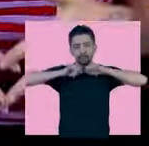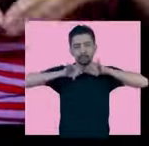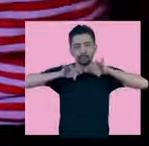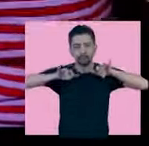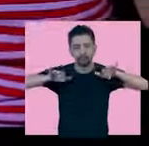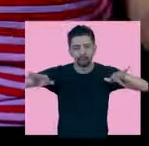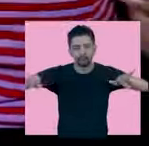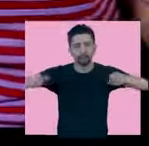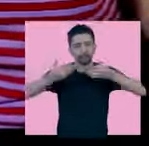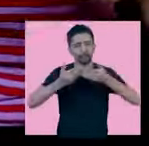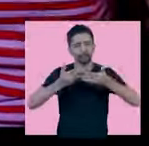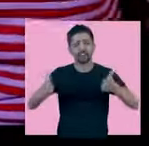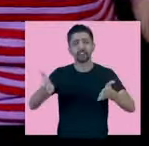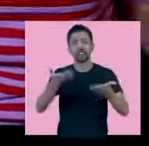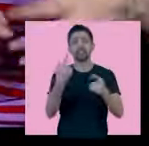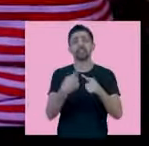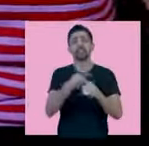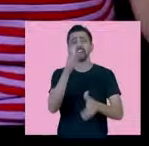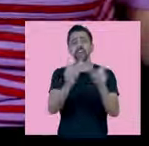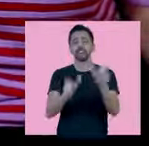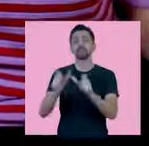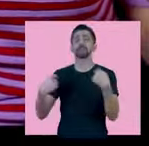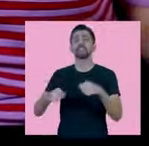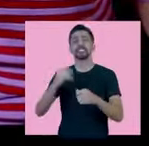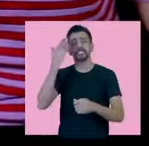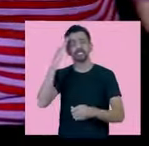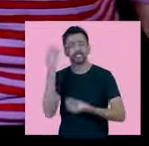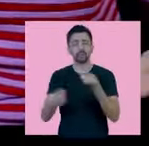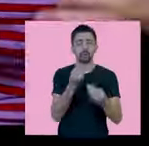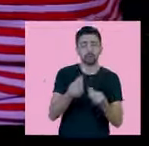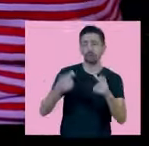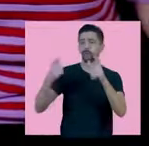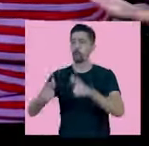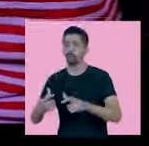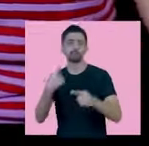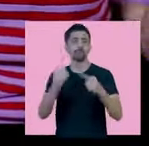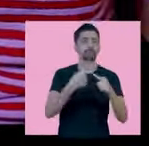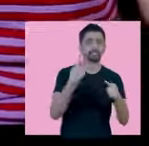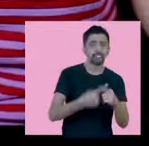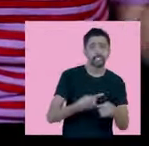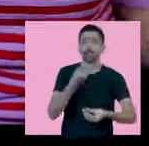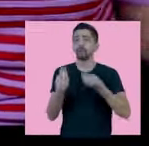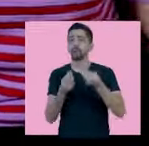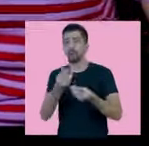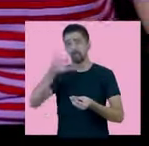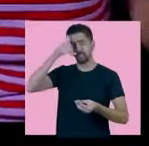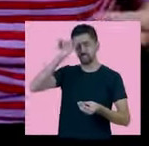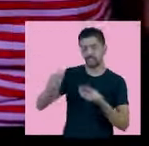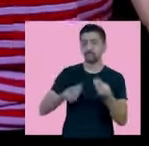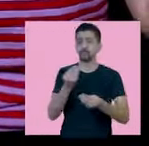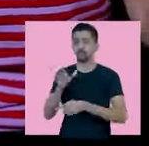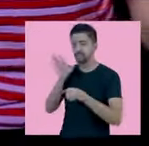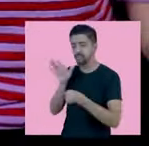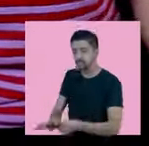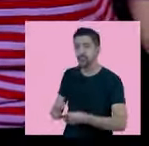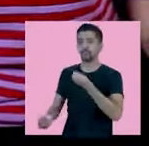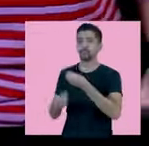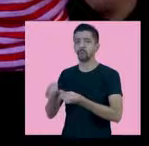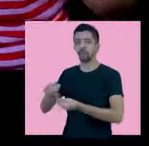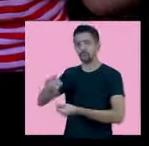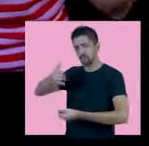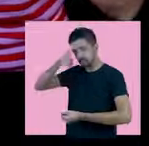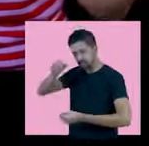para que as pessoas entendam como, onde, com quem esses abusos acontecem e quais as maneiras corretas de acolher e ajudar as